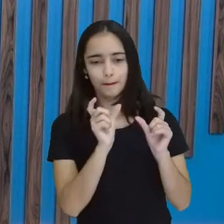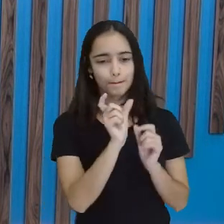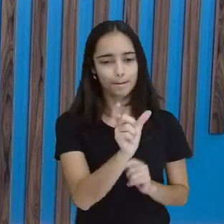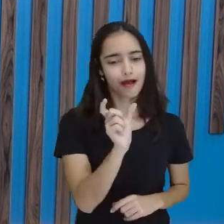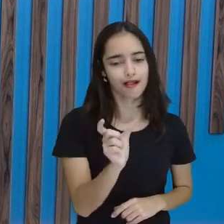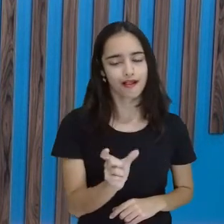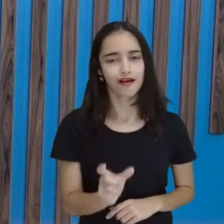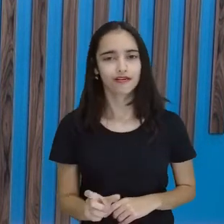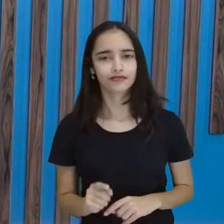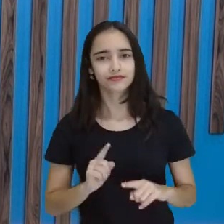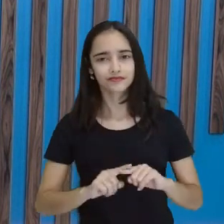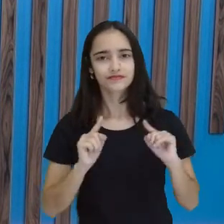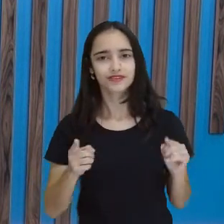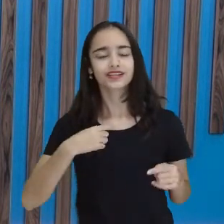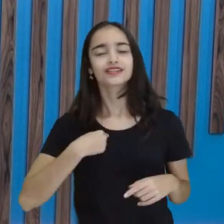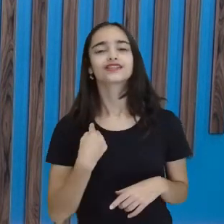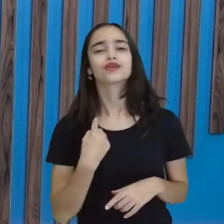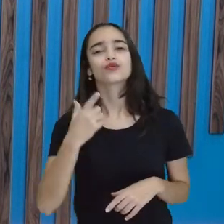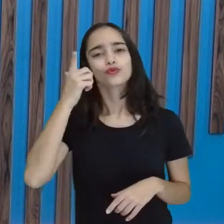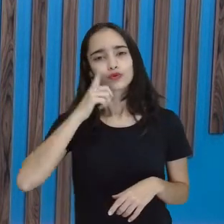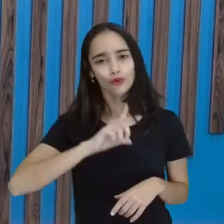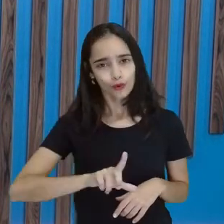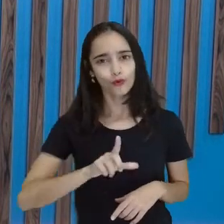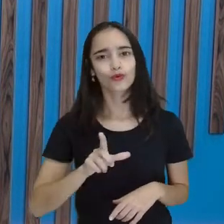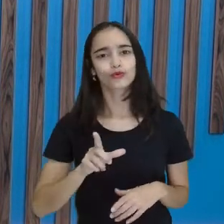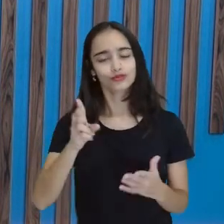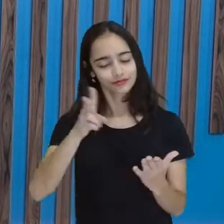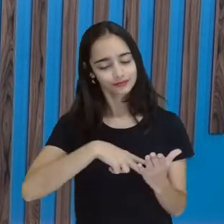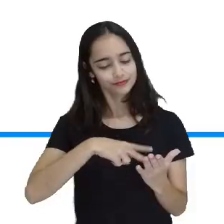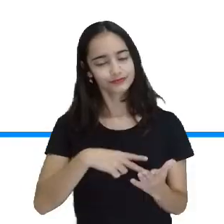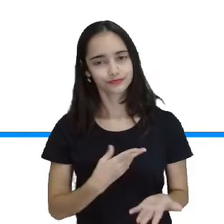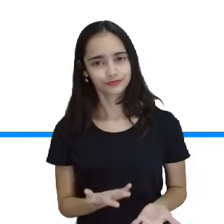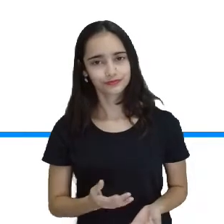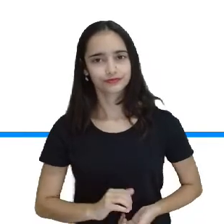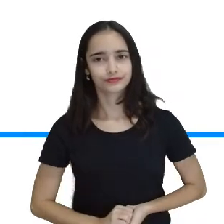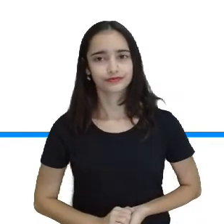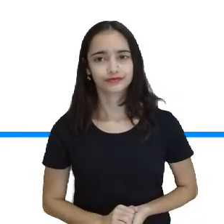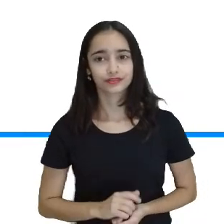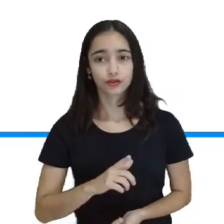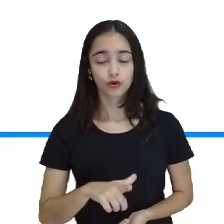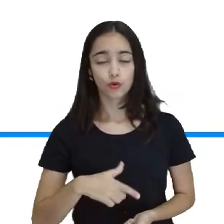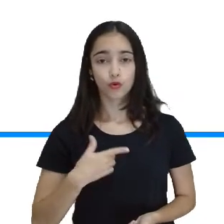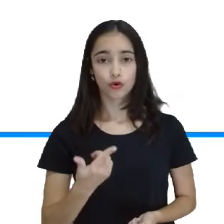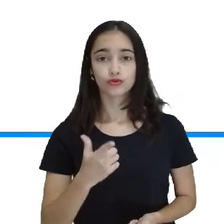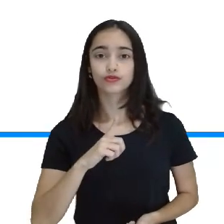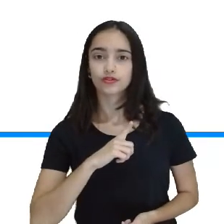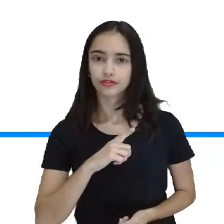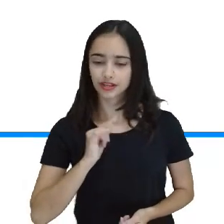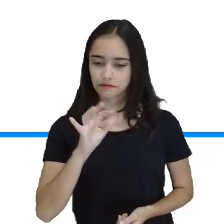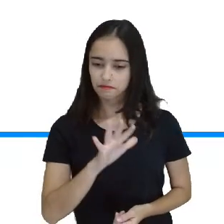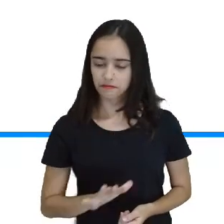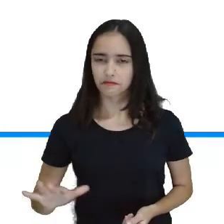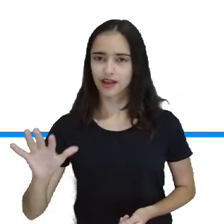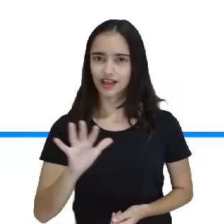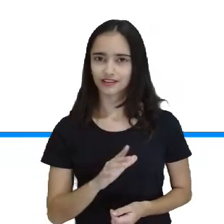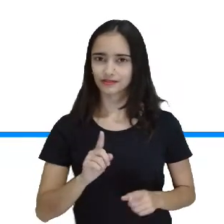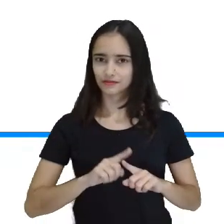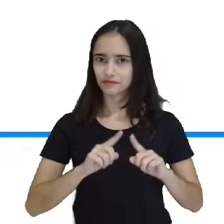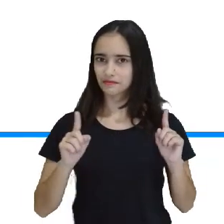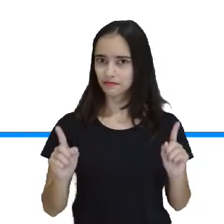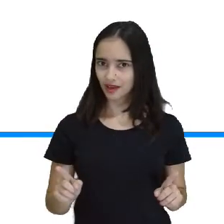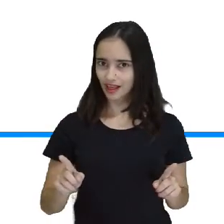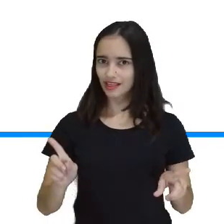num lugar onde tenha muita movimentação de pessoa para que as pessoas consigam ler, dependendo do